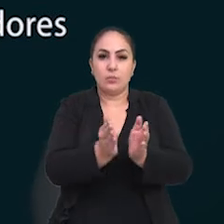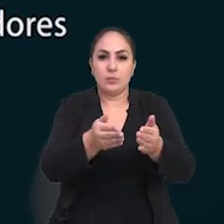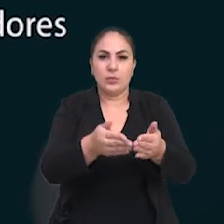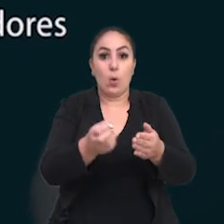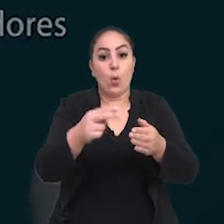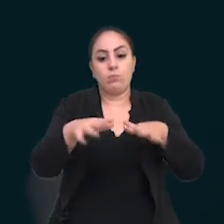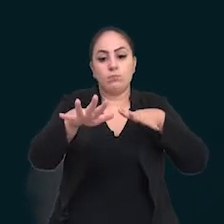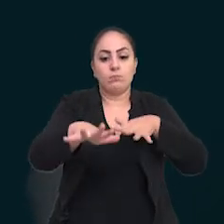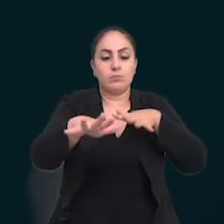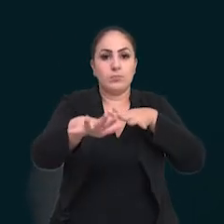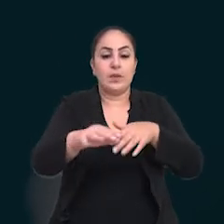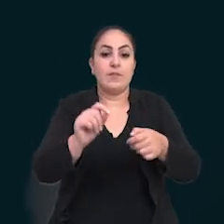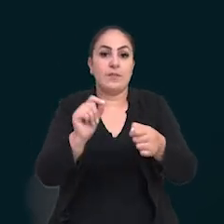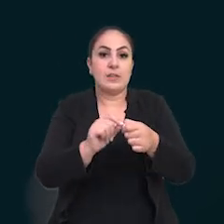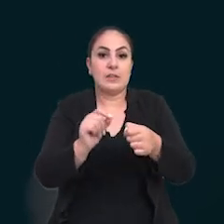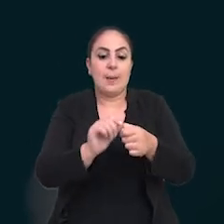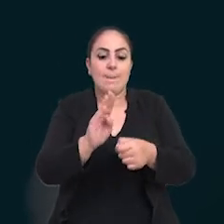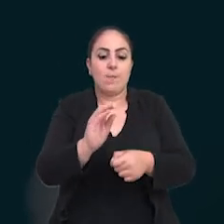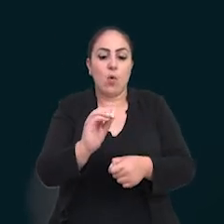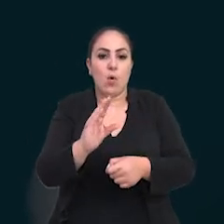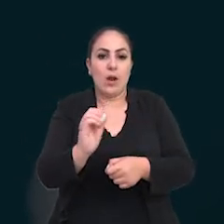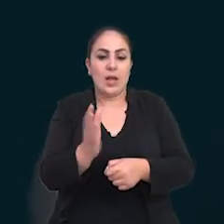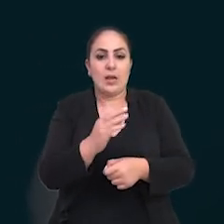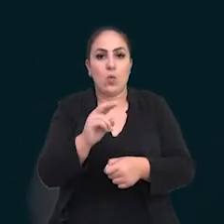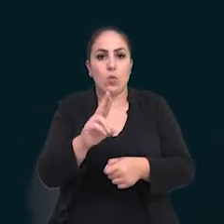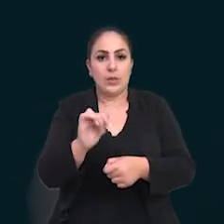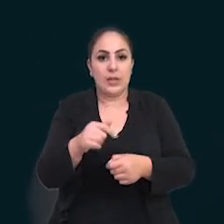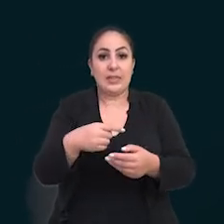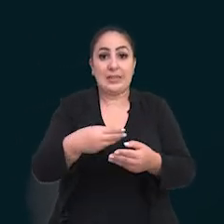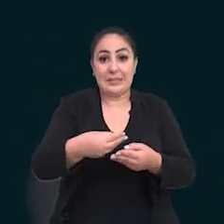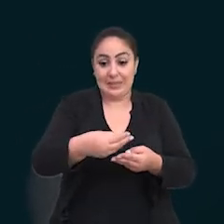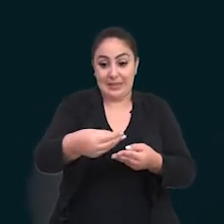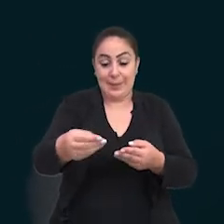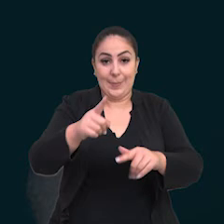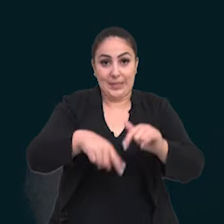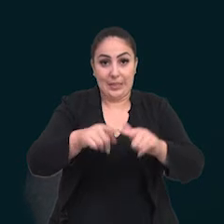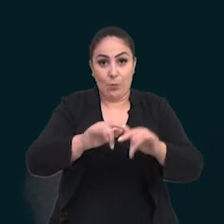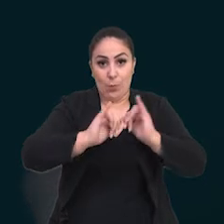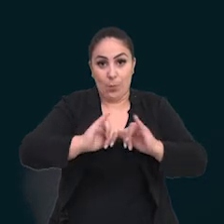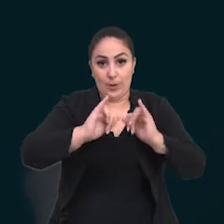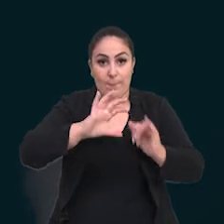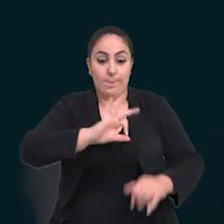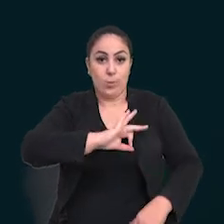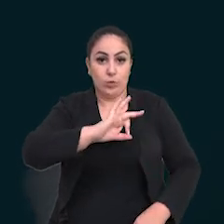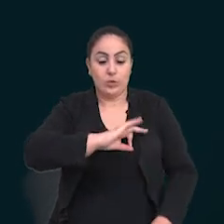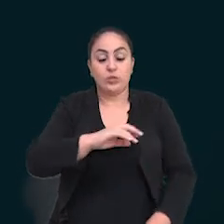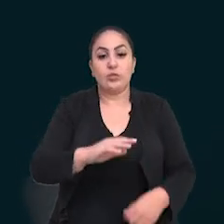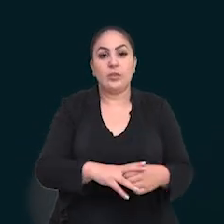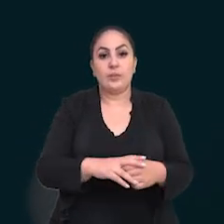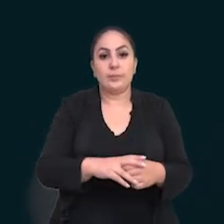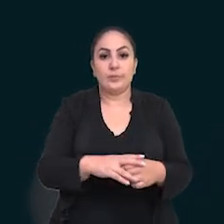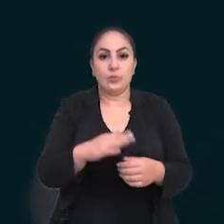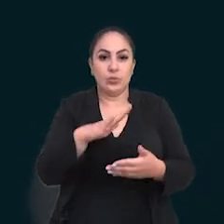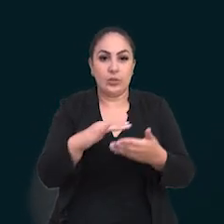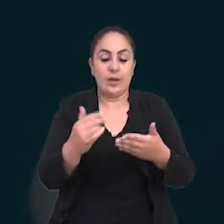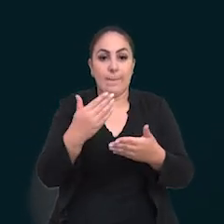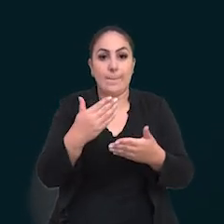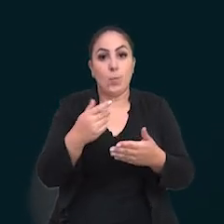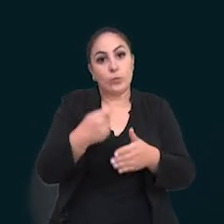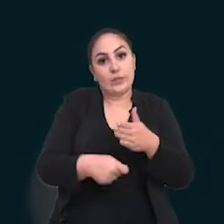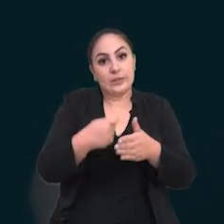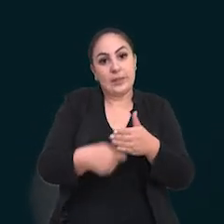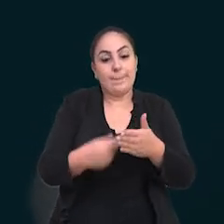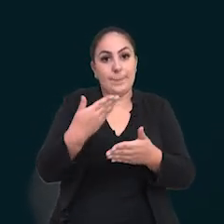ou carreata, fazer boca de urna, distribuir material de propaganda política, violar